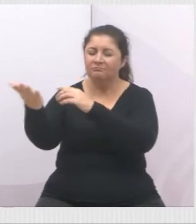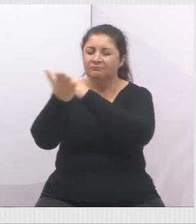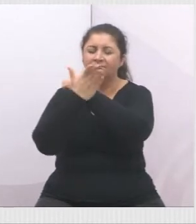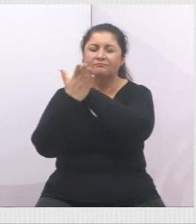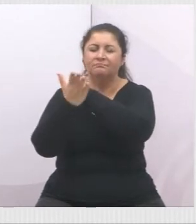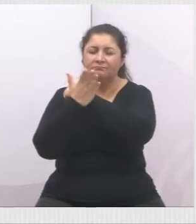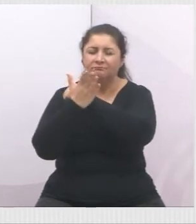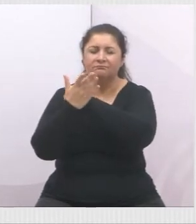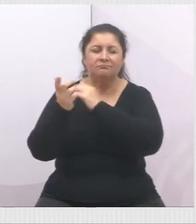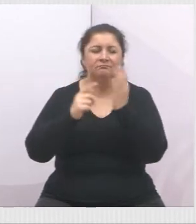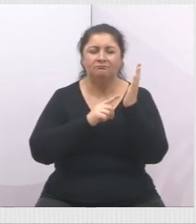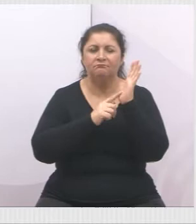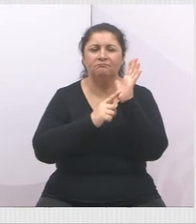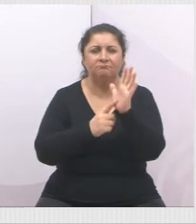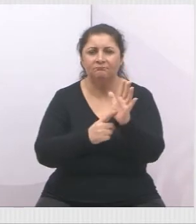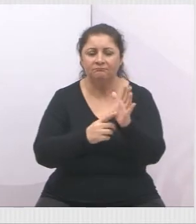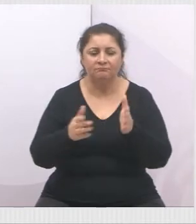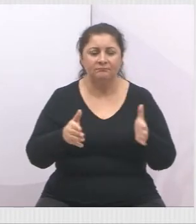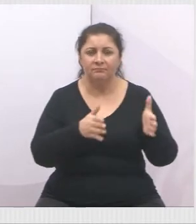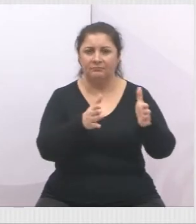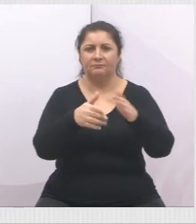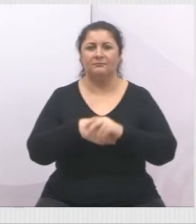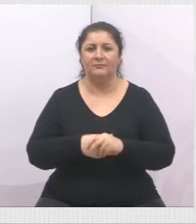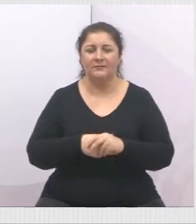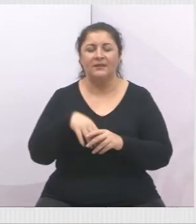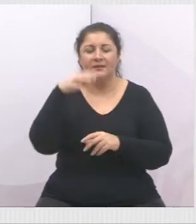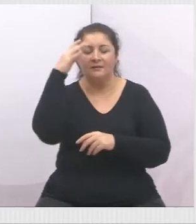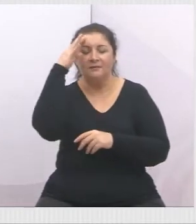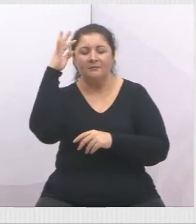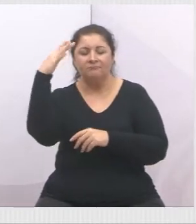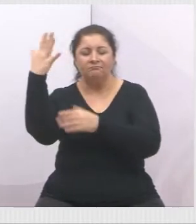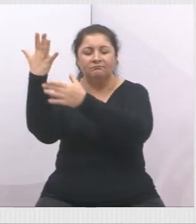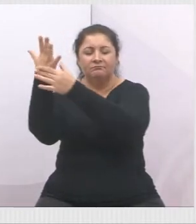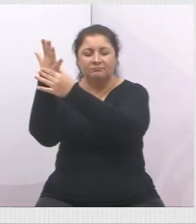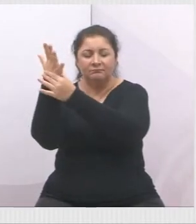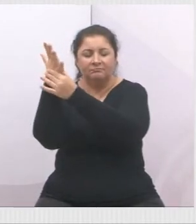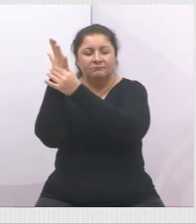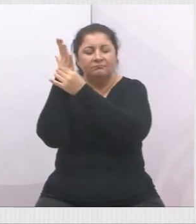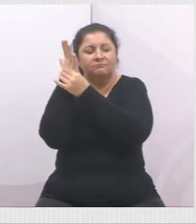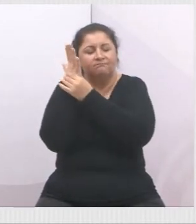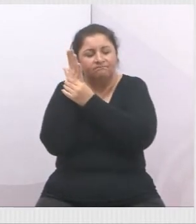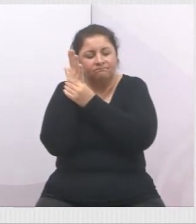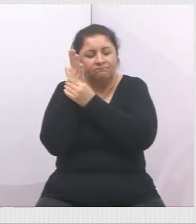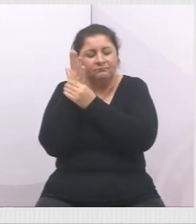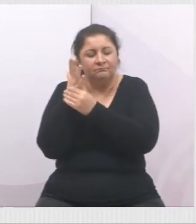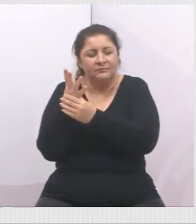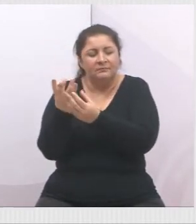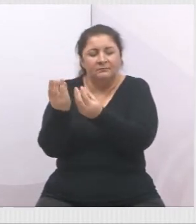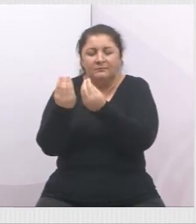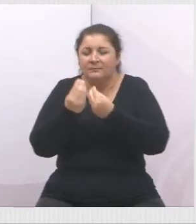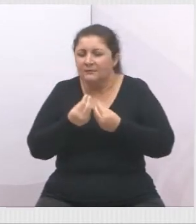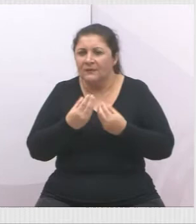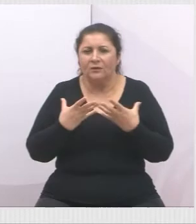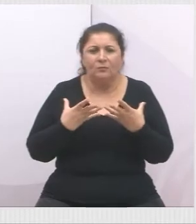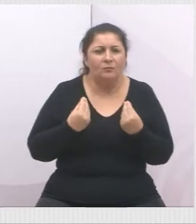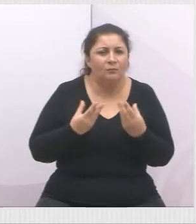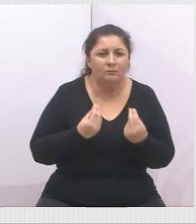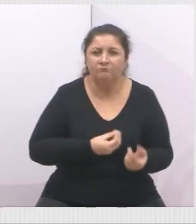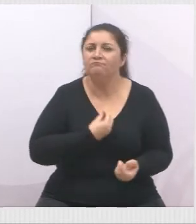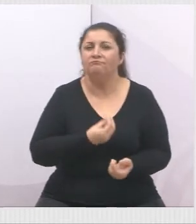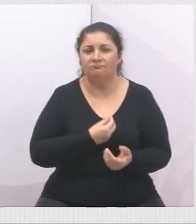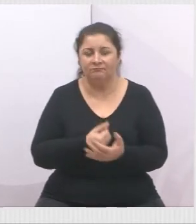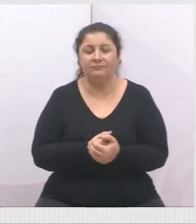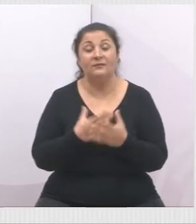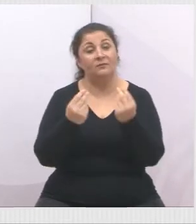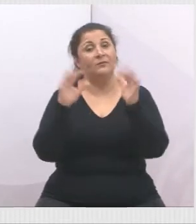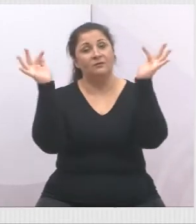ajuda, e eu imagino que a mão dele também trouxe muita coisa e muita vida. Fico